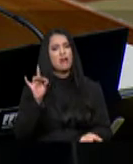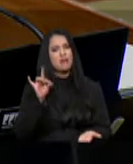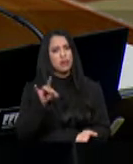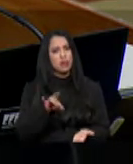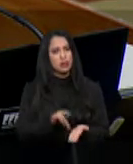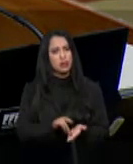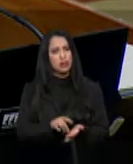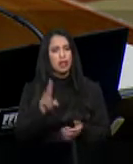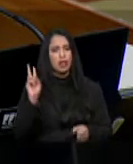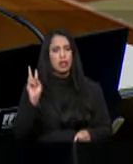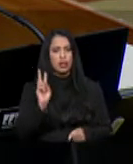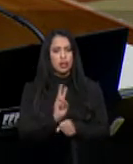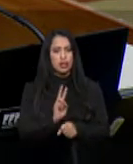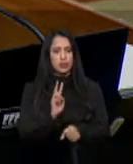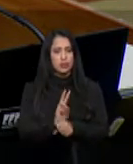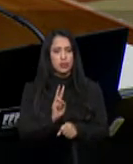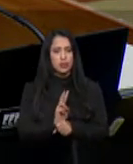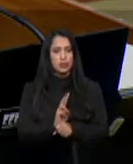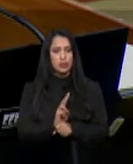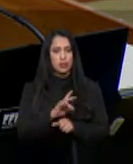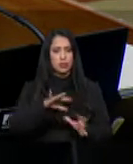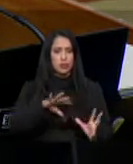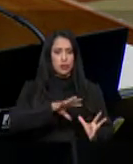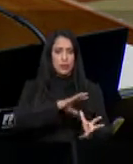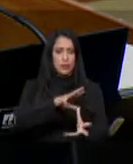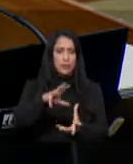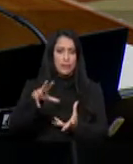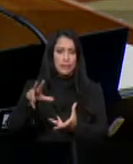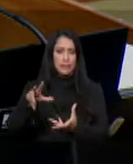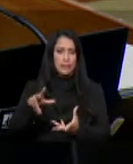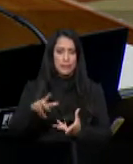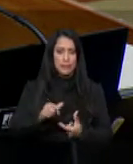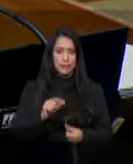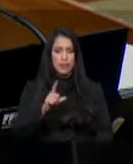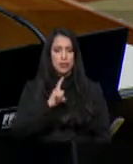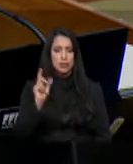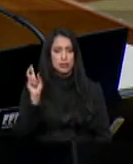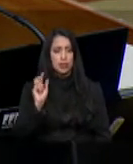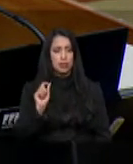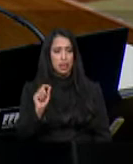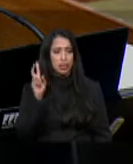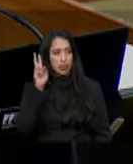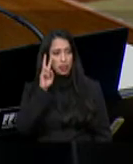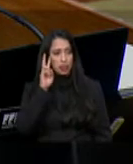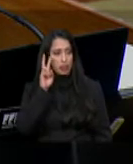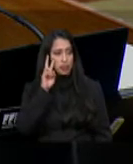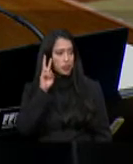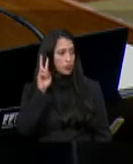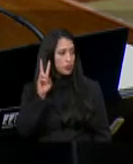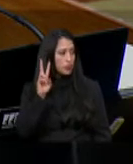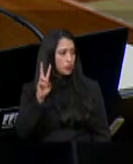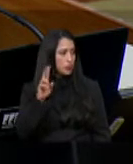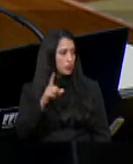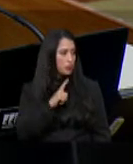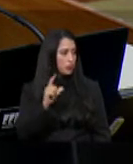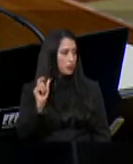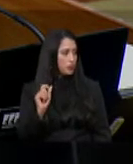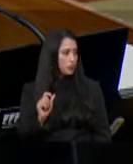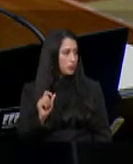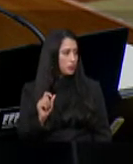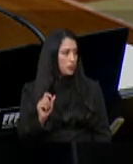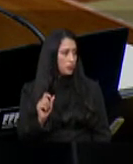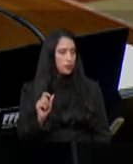efetivação da proteção global do meio ambiente, há necessidade da participação